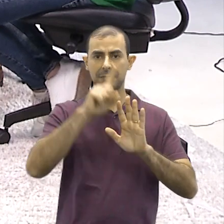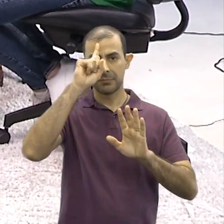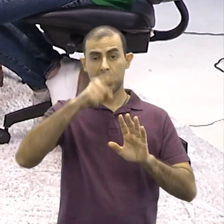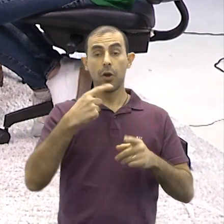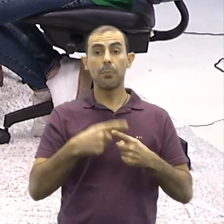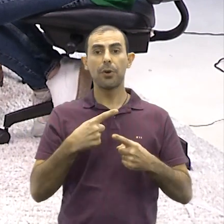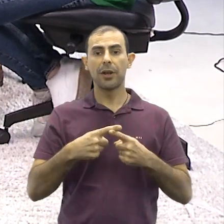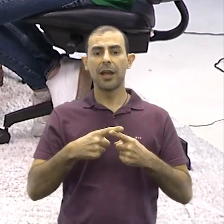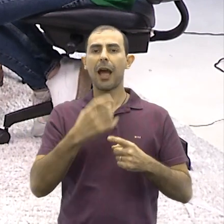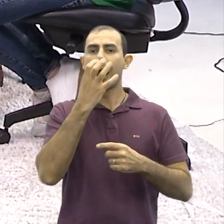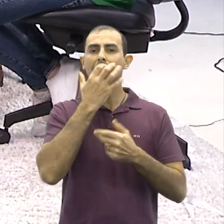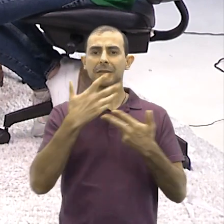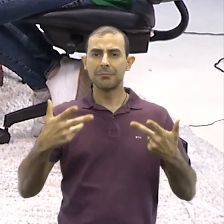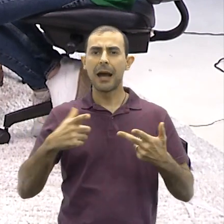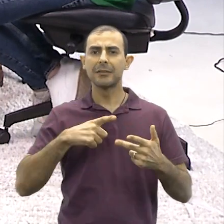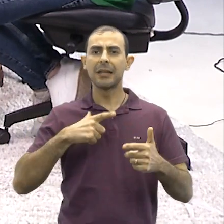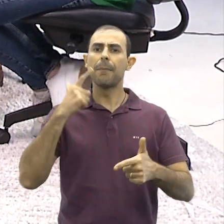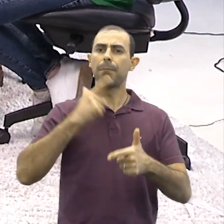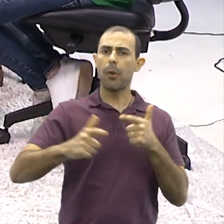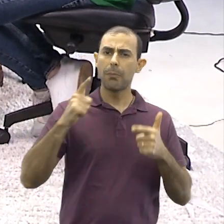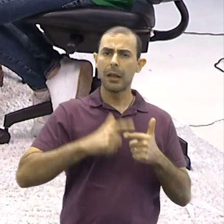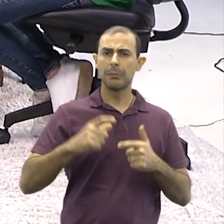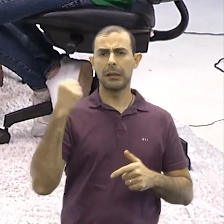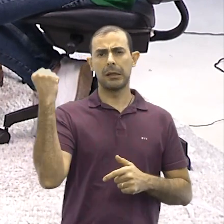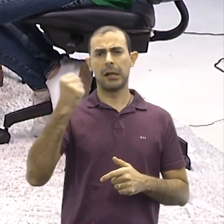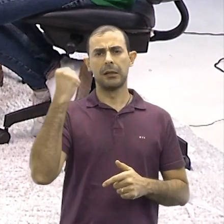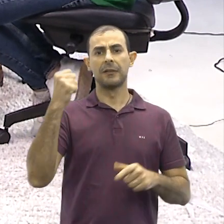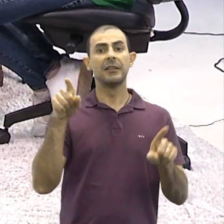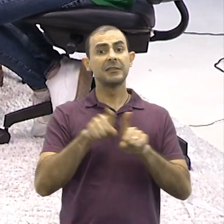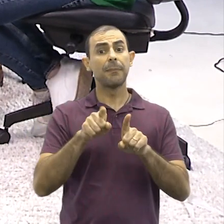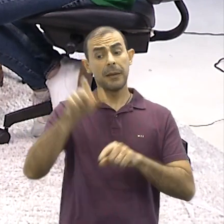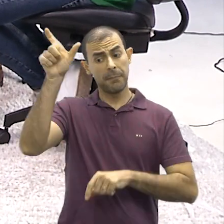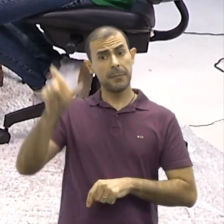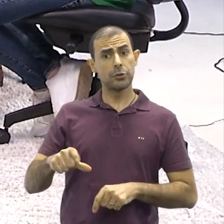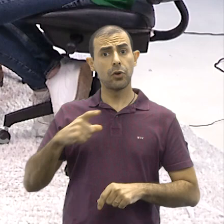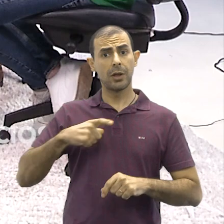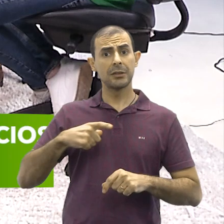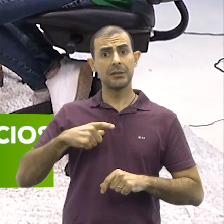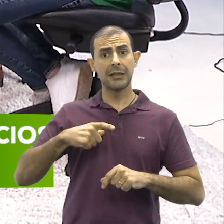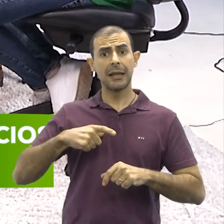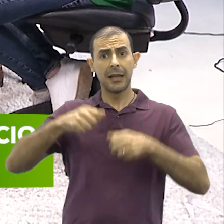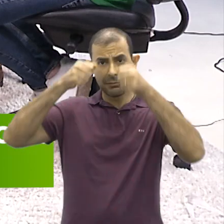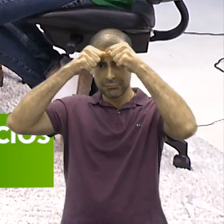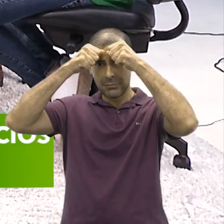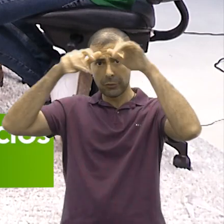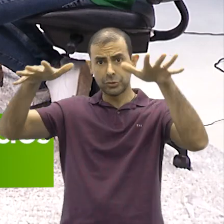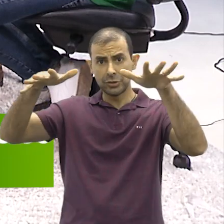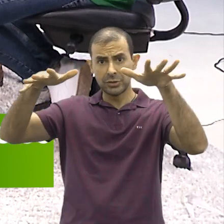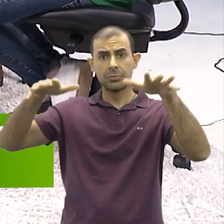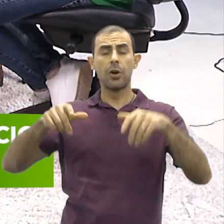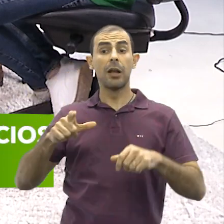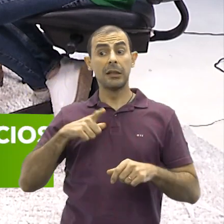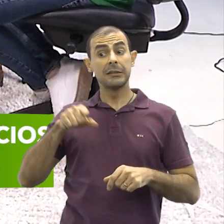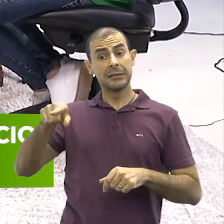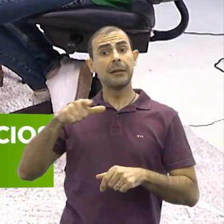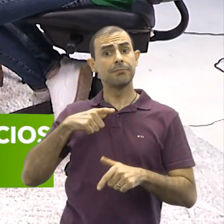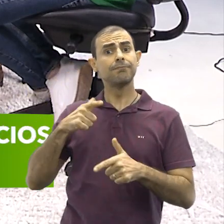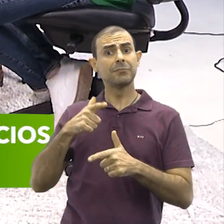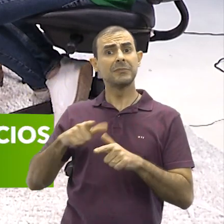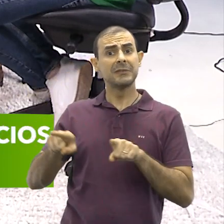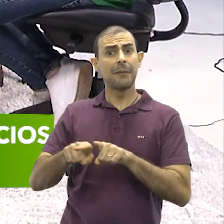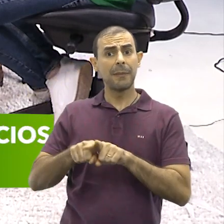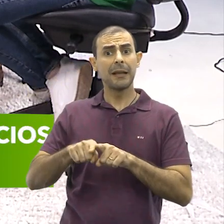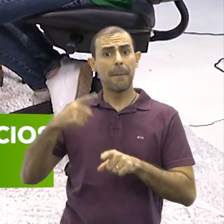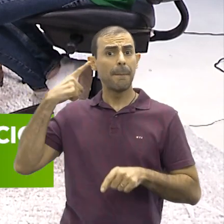danos aos animais e também aos autistas, né, professor André? A gente não está falando só de animais nesse caso, não. É